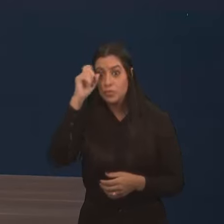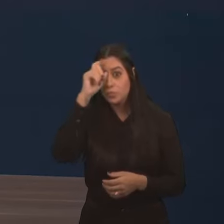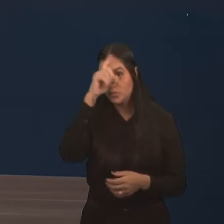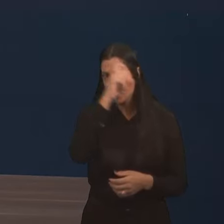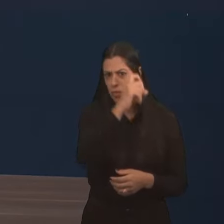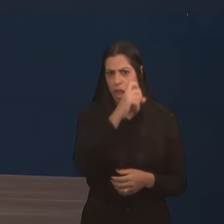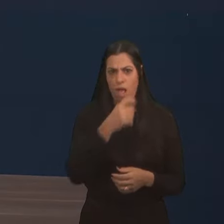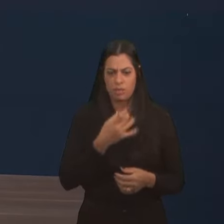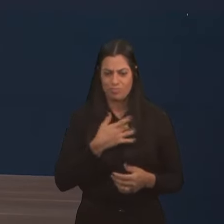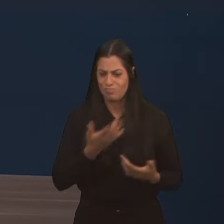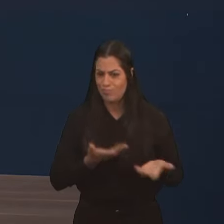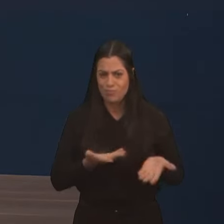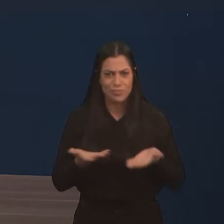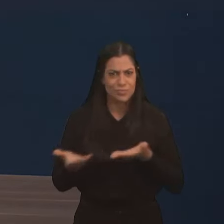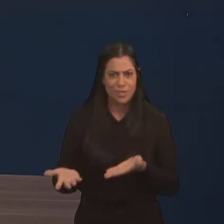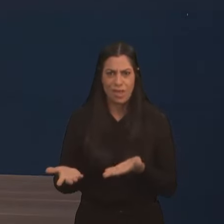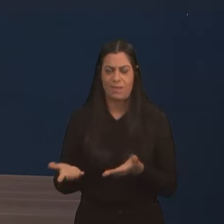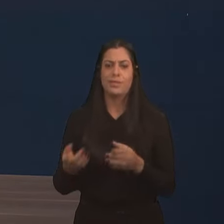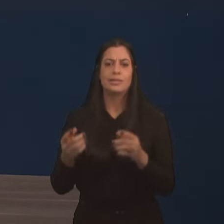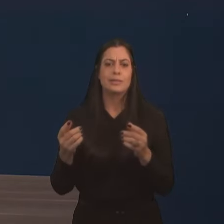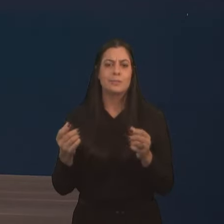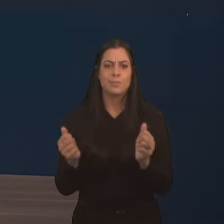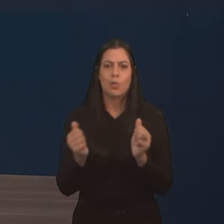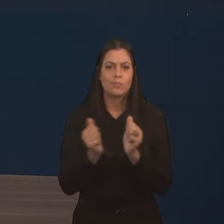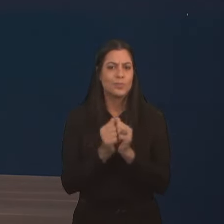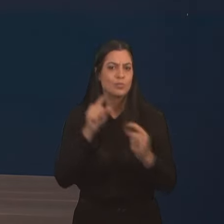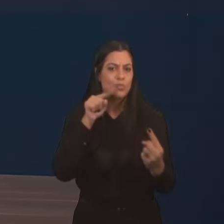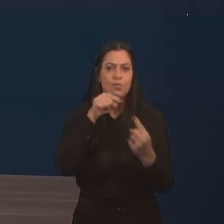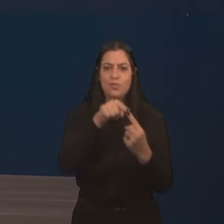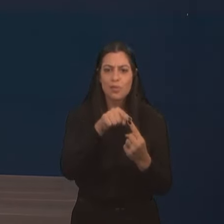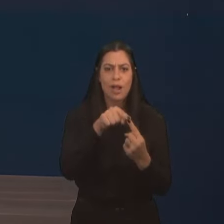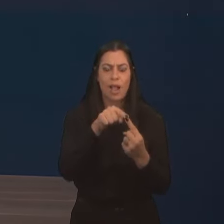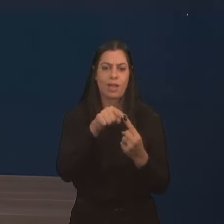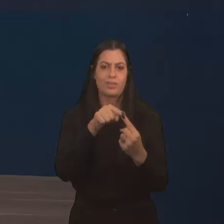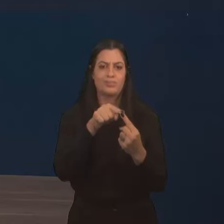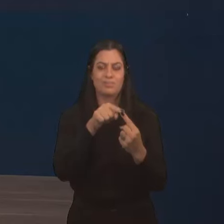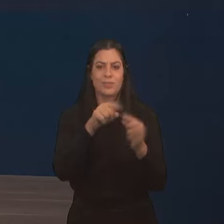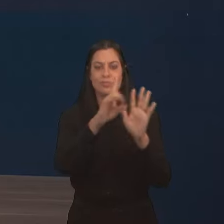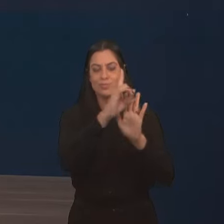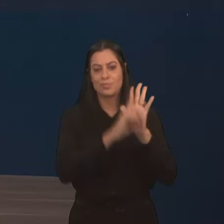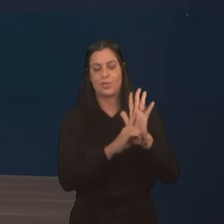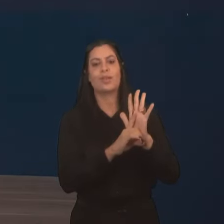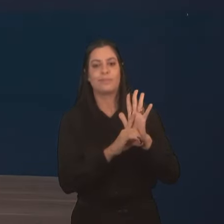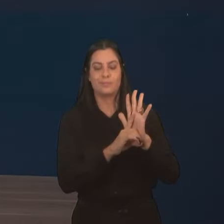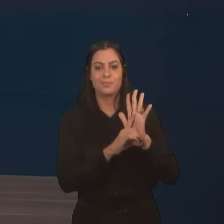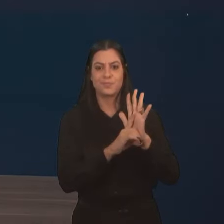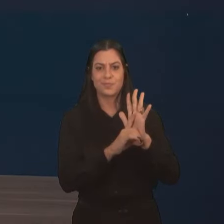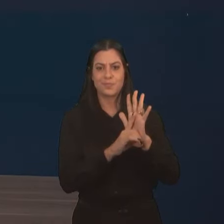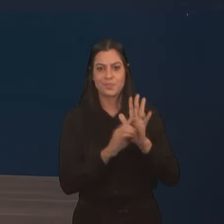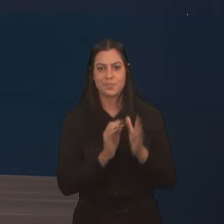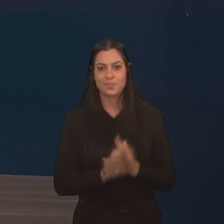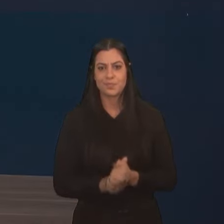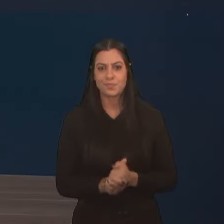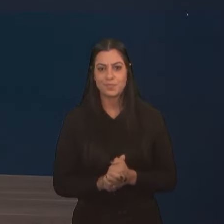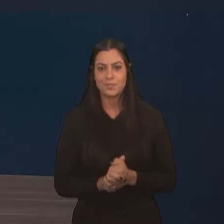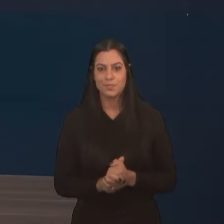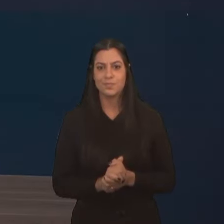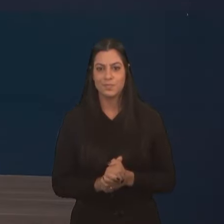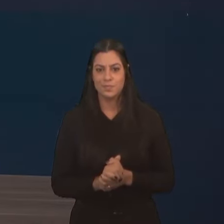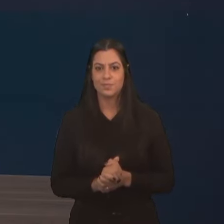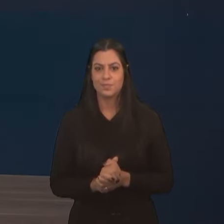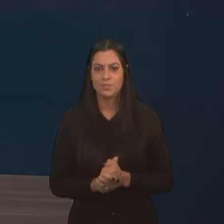essa hipercomplexidade nos serve para este objetivo, esse propósito da proteção dos direitos fundamentais, se a